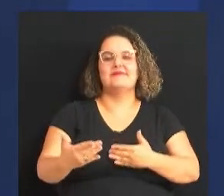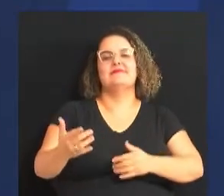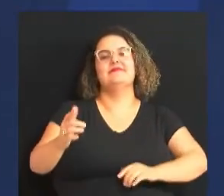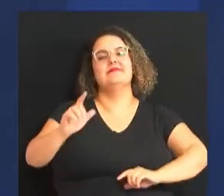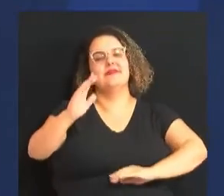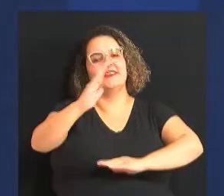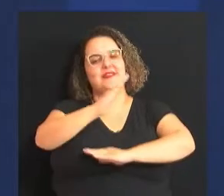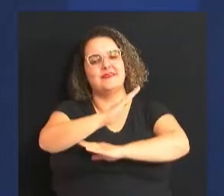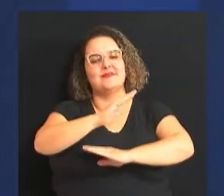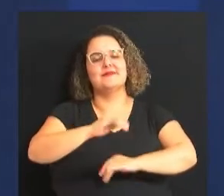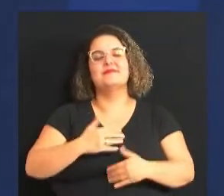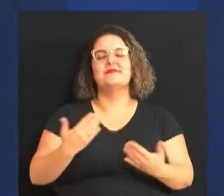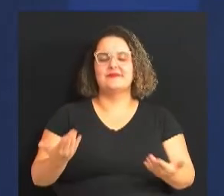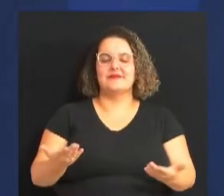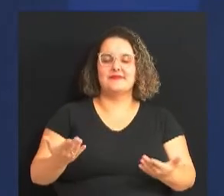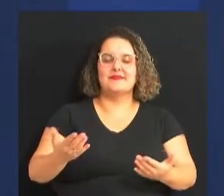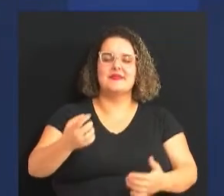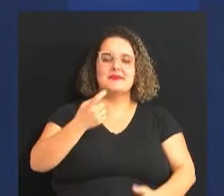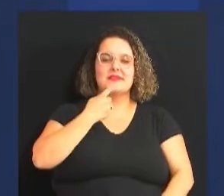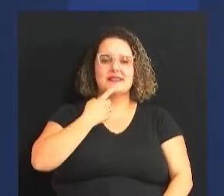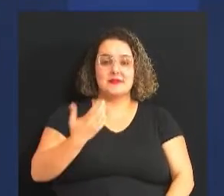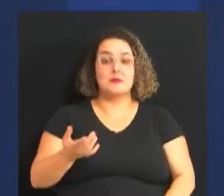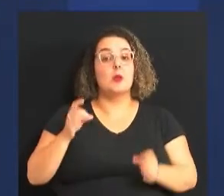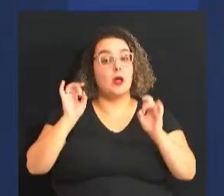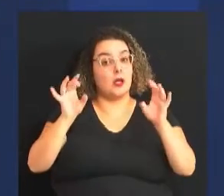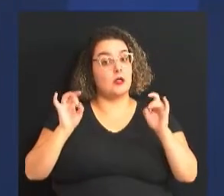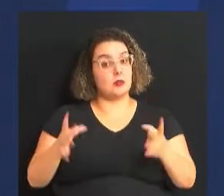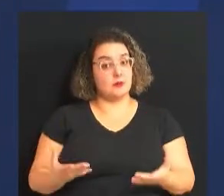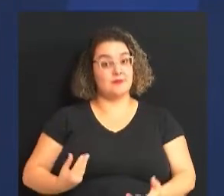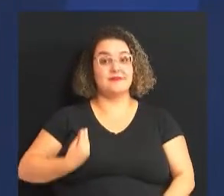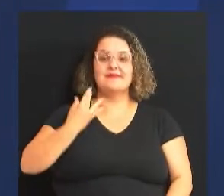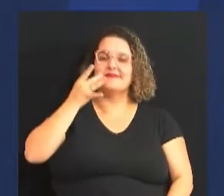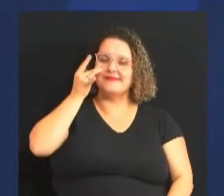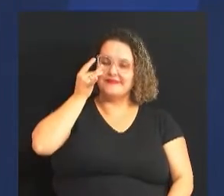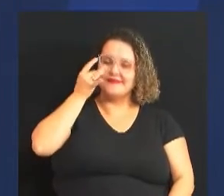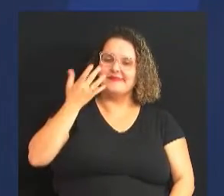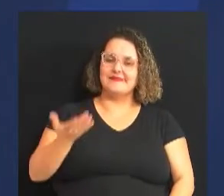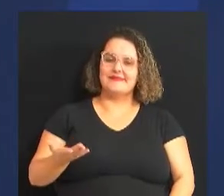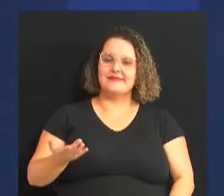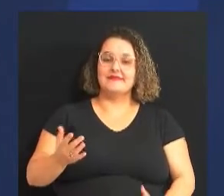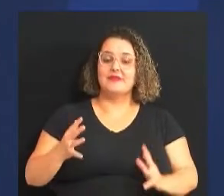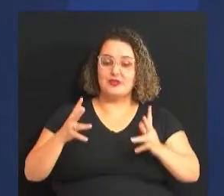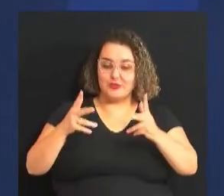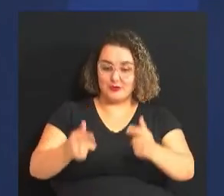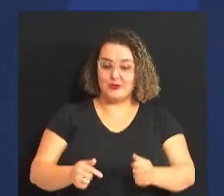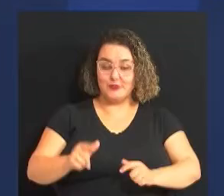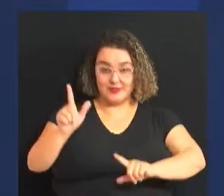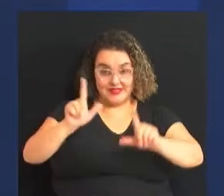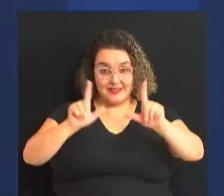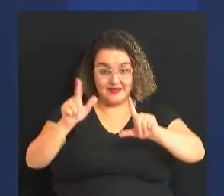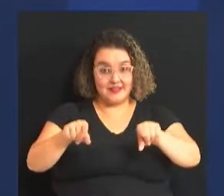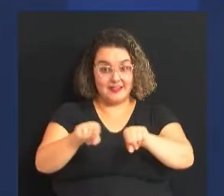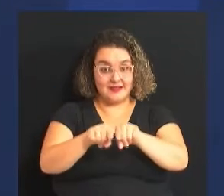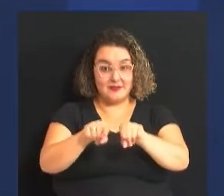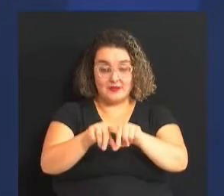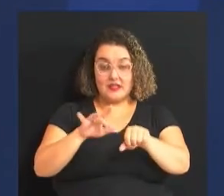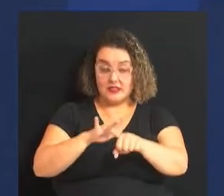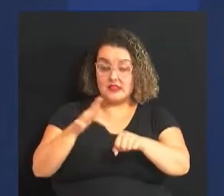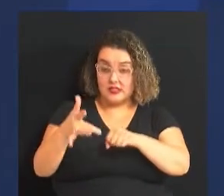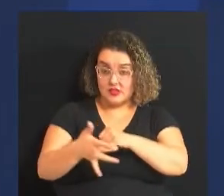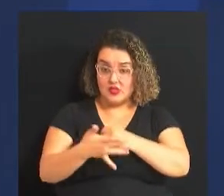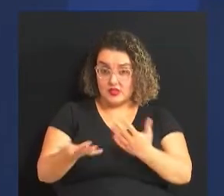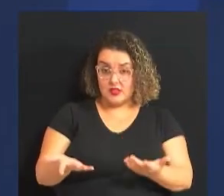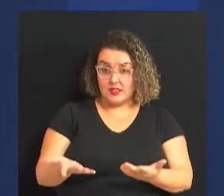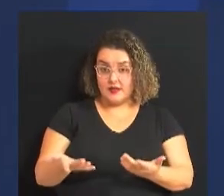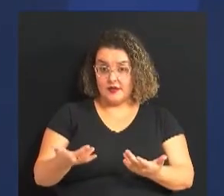Lembrando que o Saúde é Vida de hoje é especial, a gente está ao vivo, exibindo tudo aqui pela TV e também por meio das nossas redes sociais. Vai